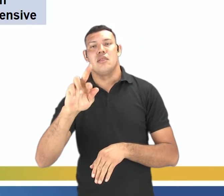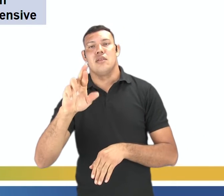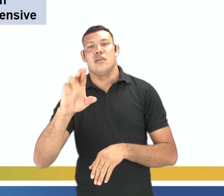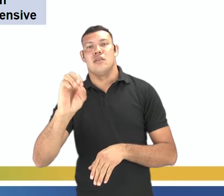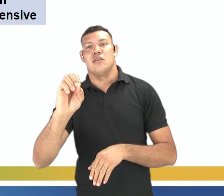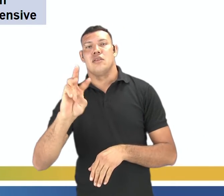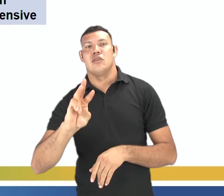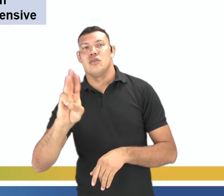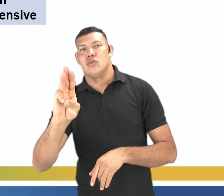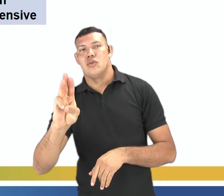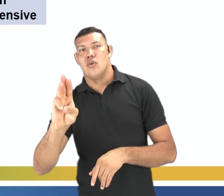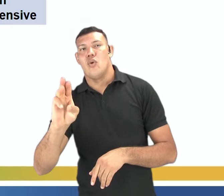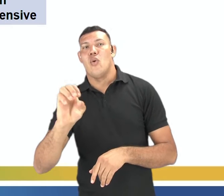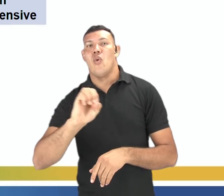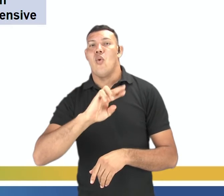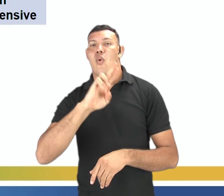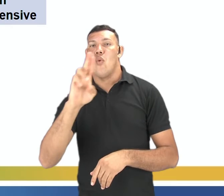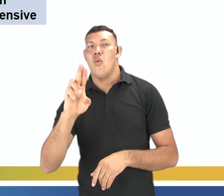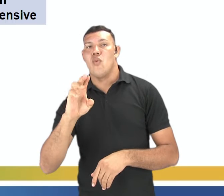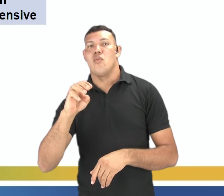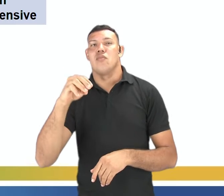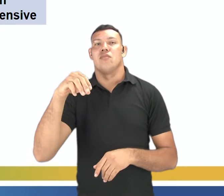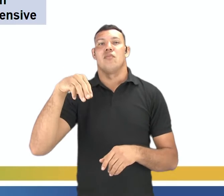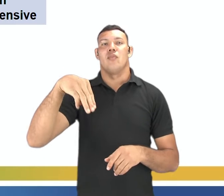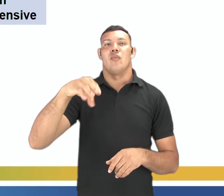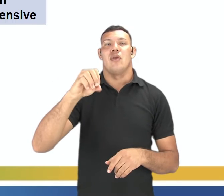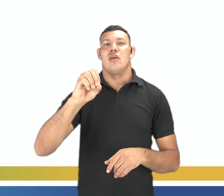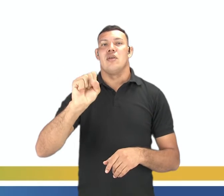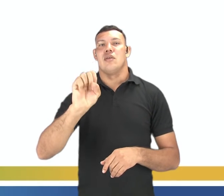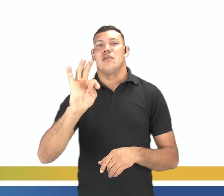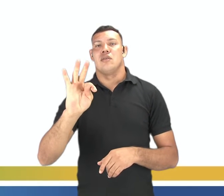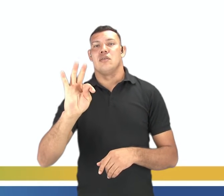the most simple. Ok?